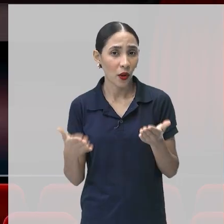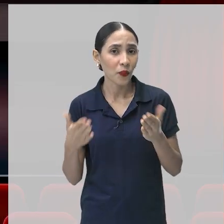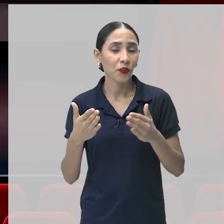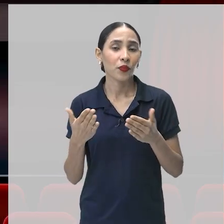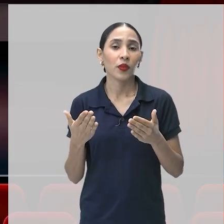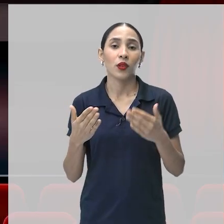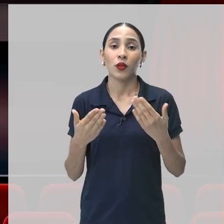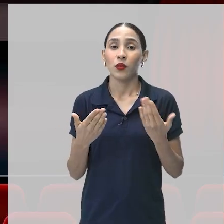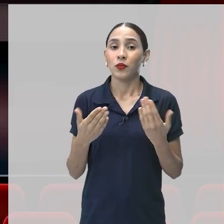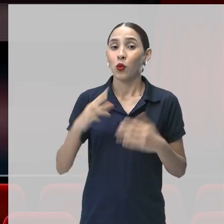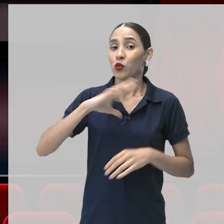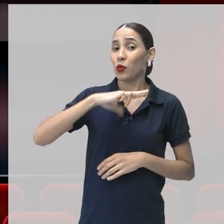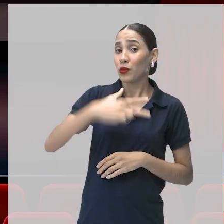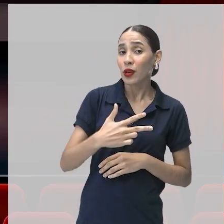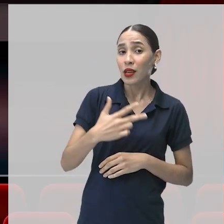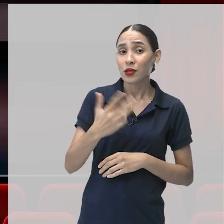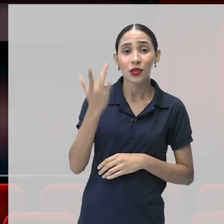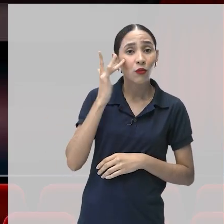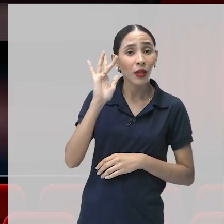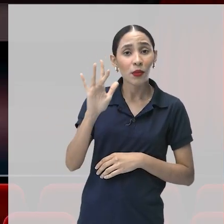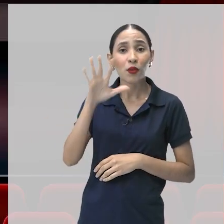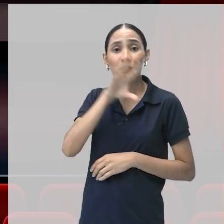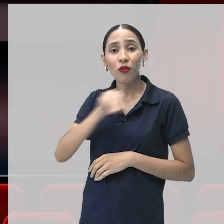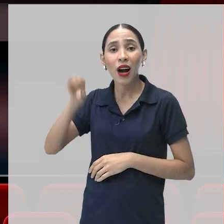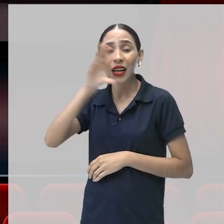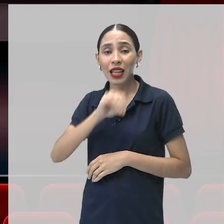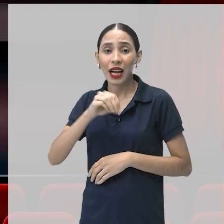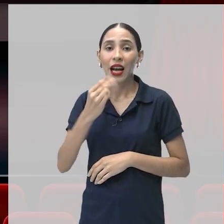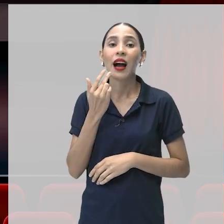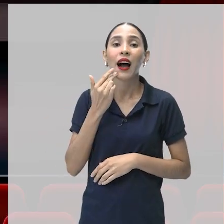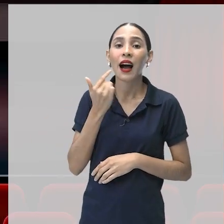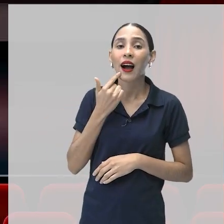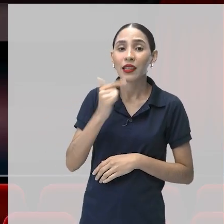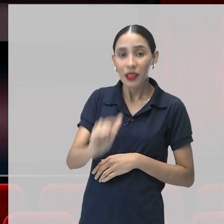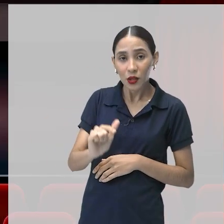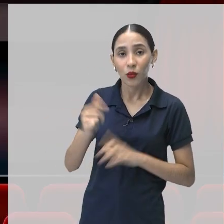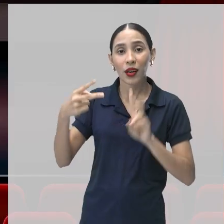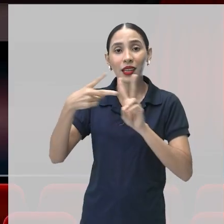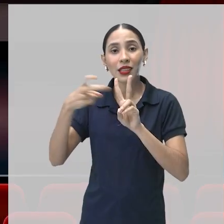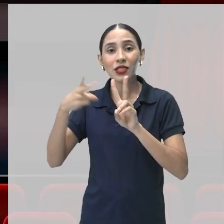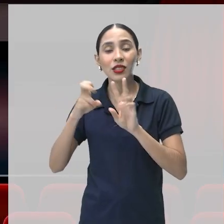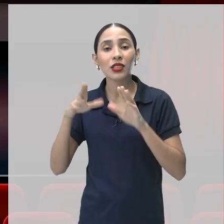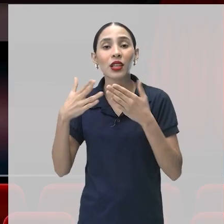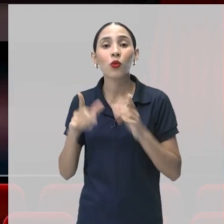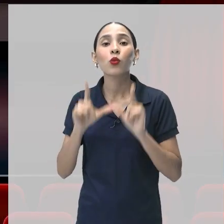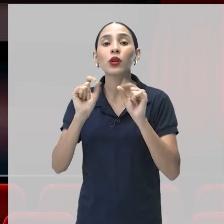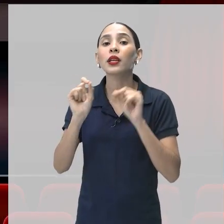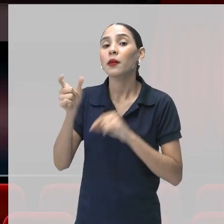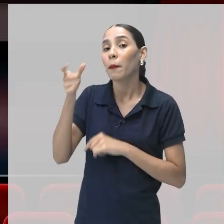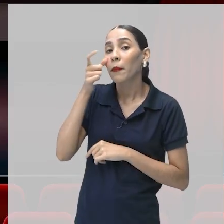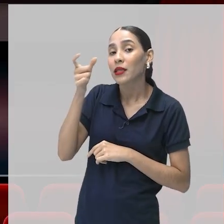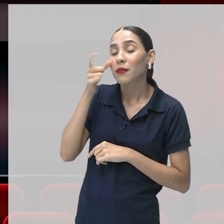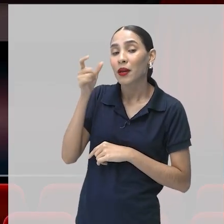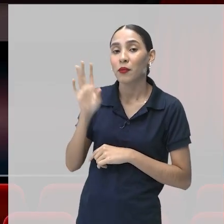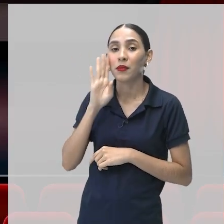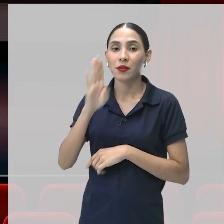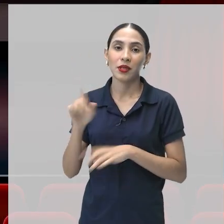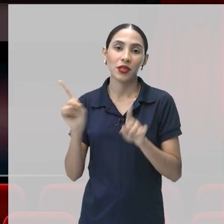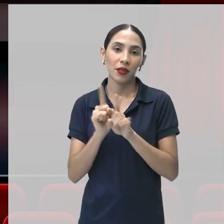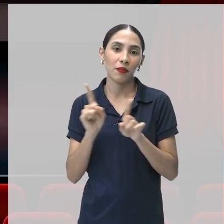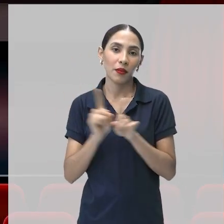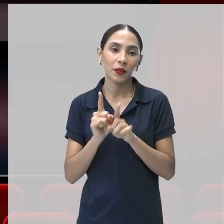os portugueses não sabiam falar o idioma dos indígenas. Então, o que eles observaram?